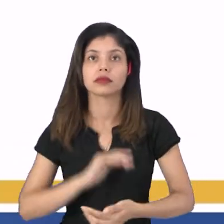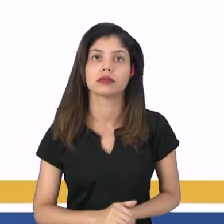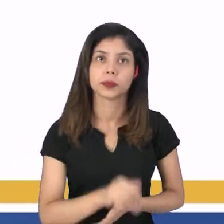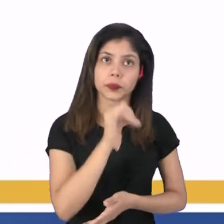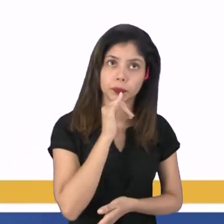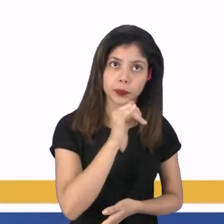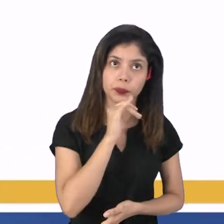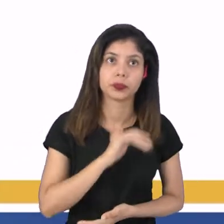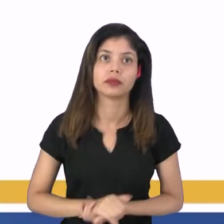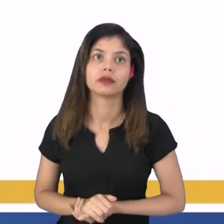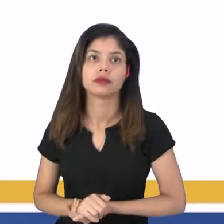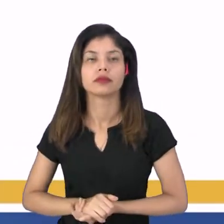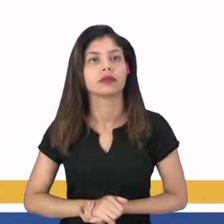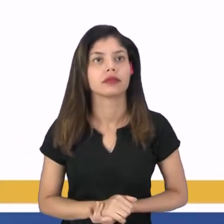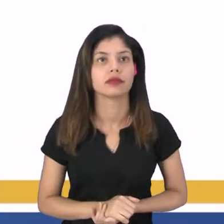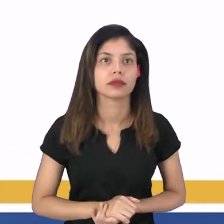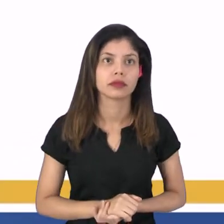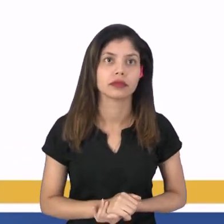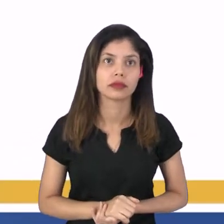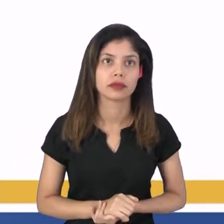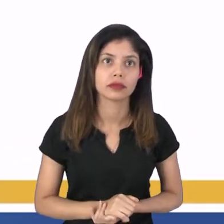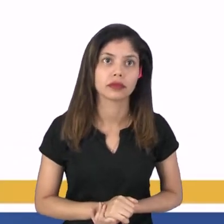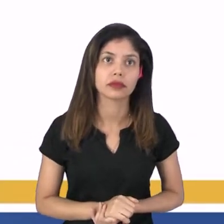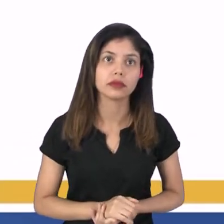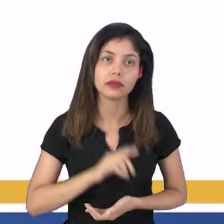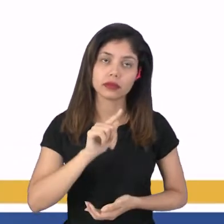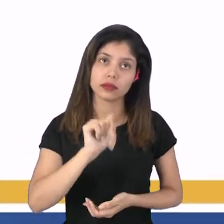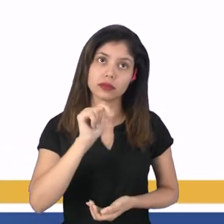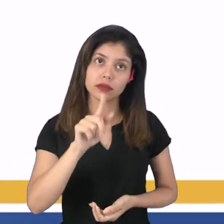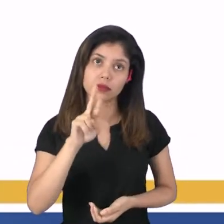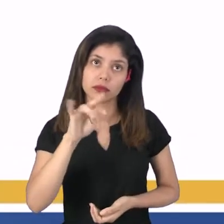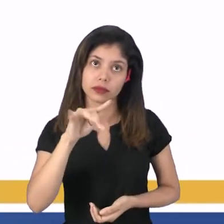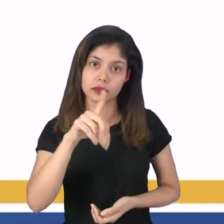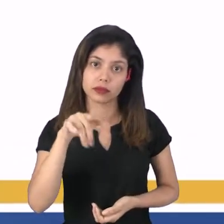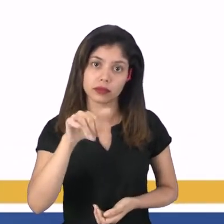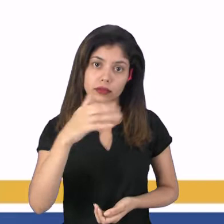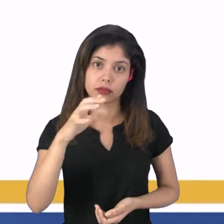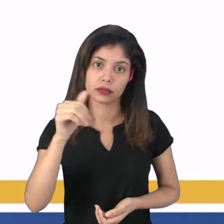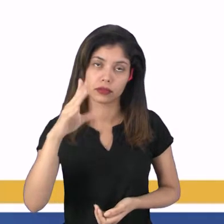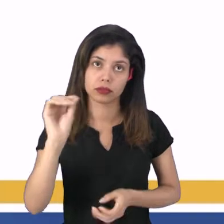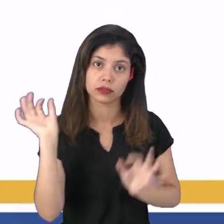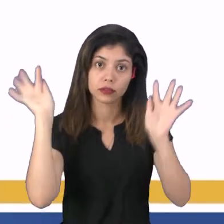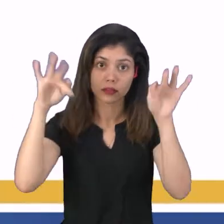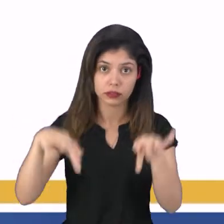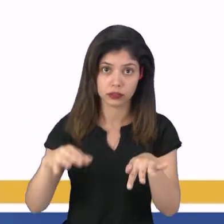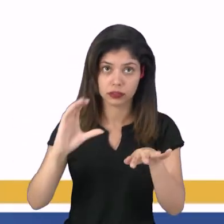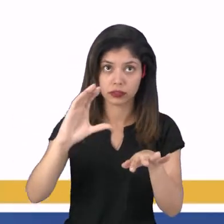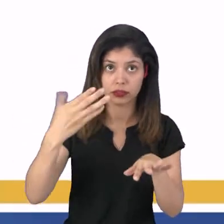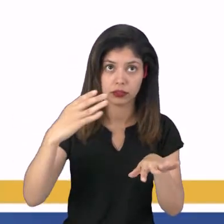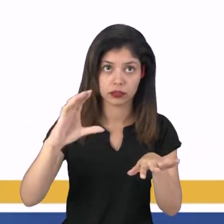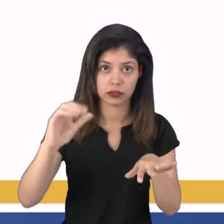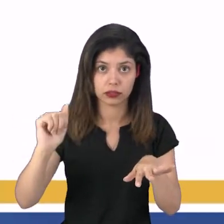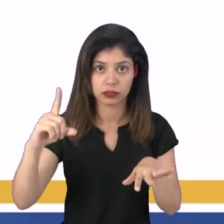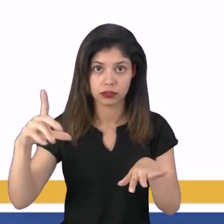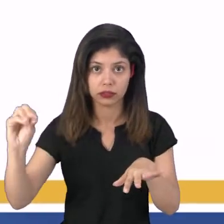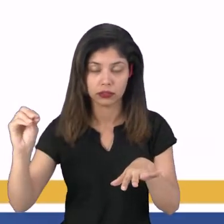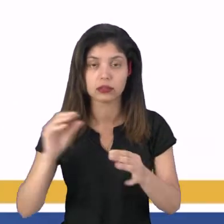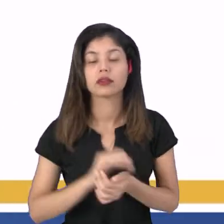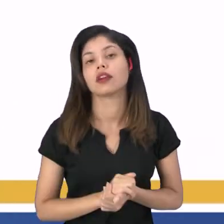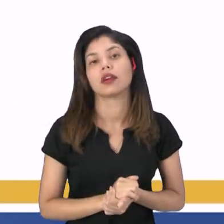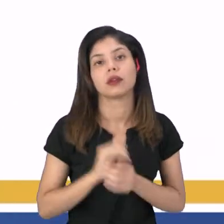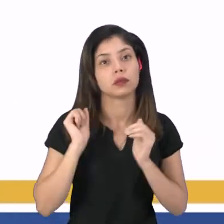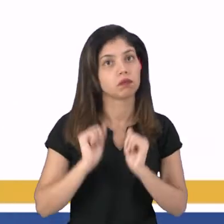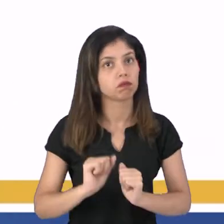Por exemplo, a gente tem aqui a palavra alfabetização. Percebam que o são no final está em negrito, que é para dar